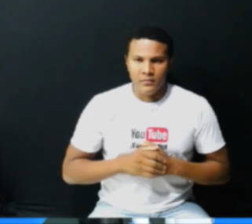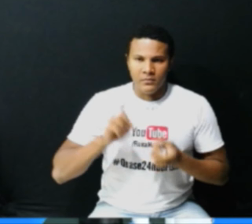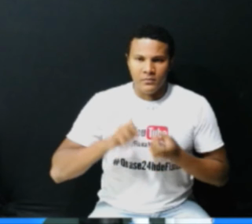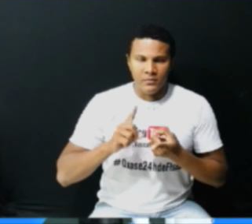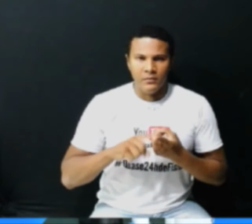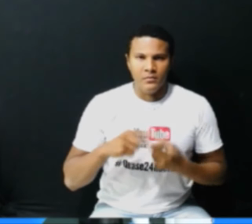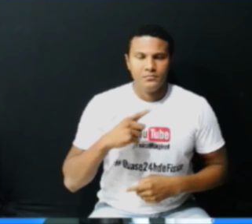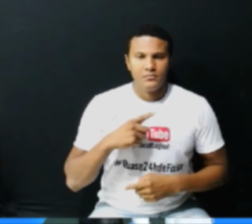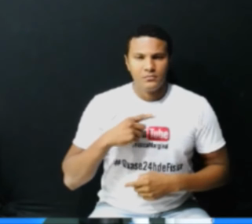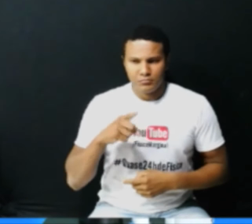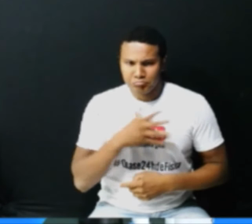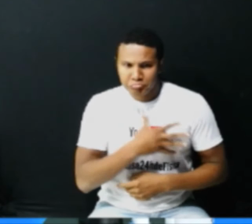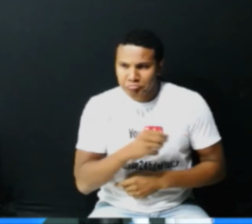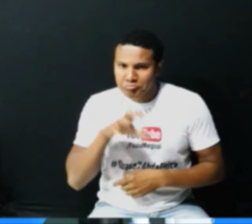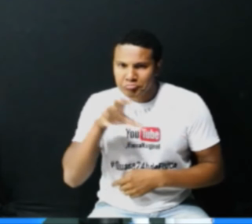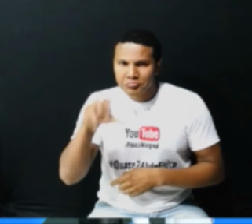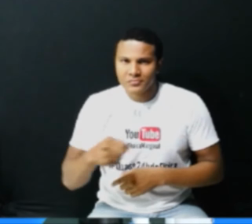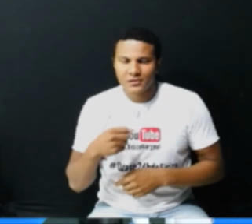filha ali, que eu tenho que ensinar matemática para ela hoje.